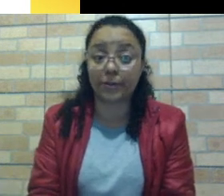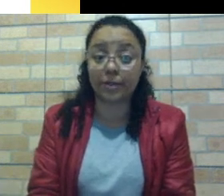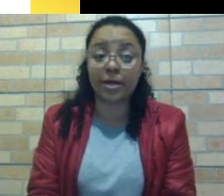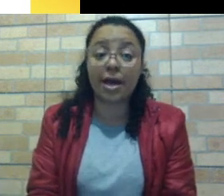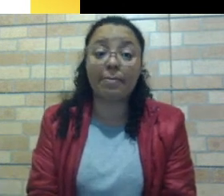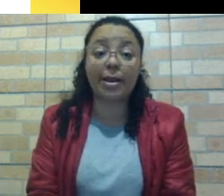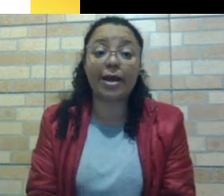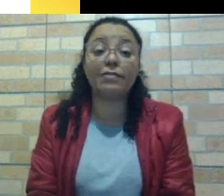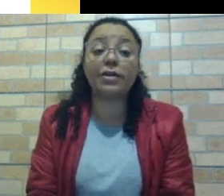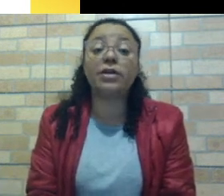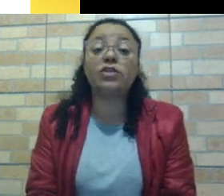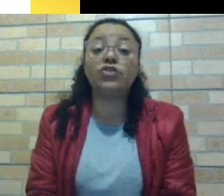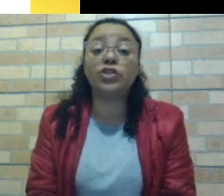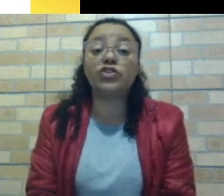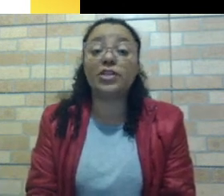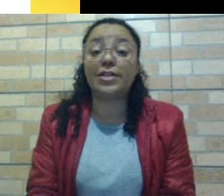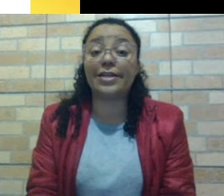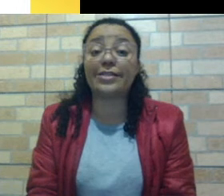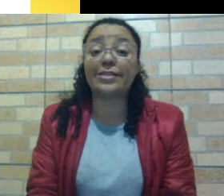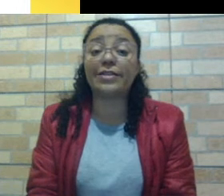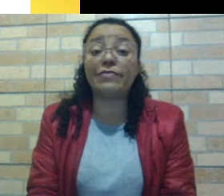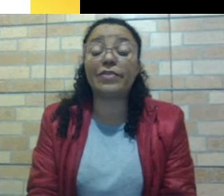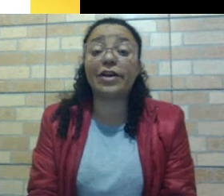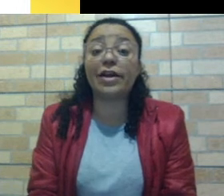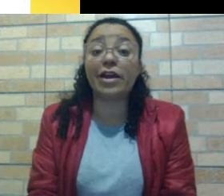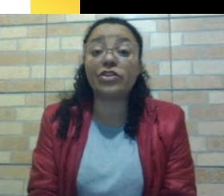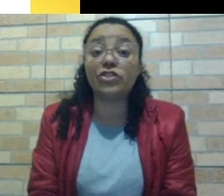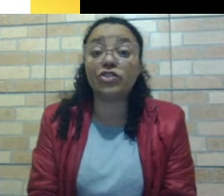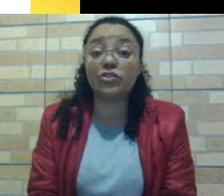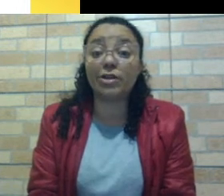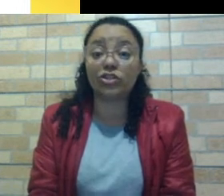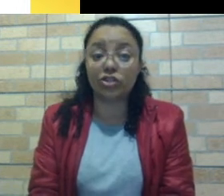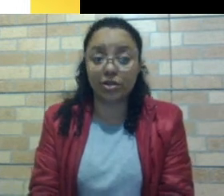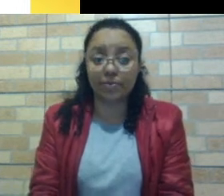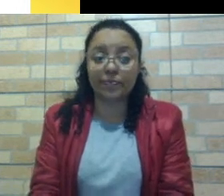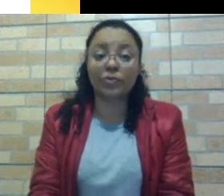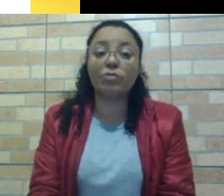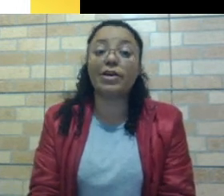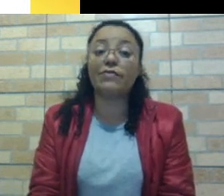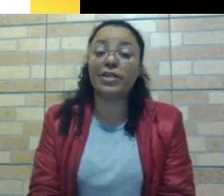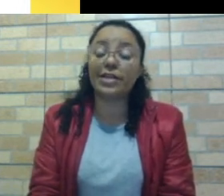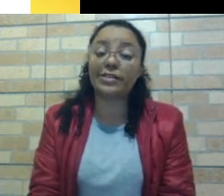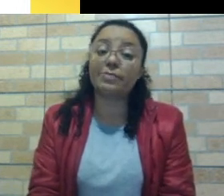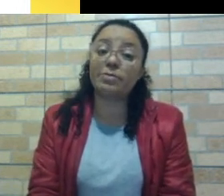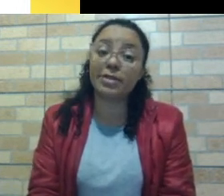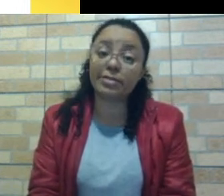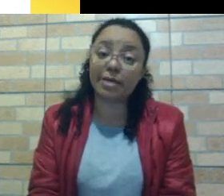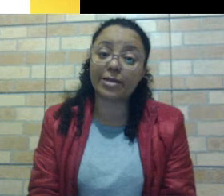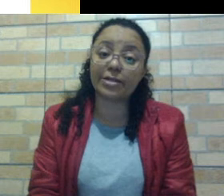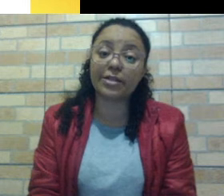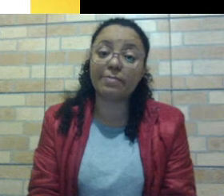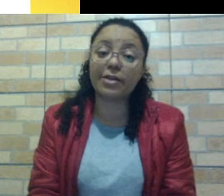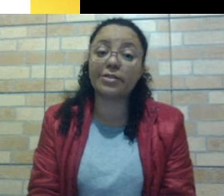hip-hop. A palavra, de origem inglesa, significa caixa de batida, uma referência às